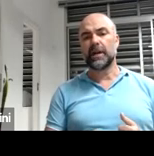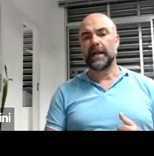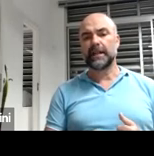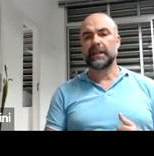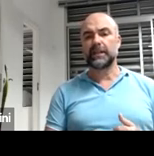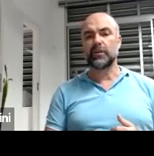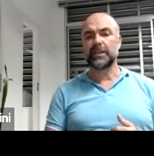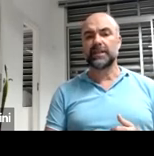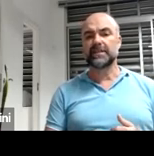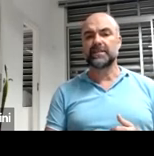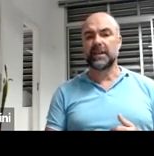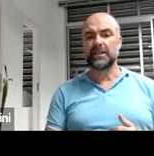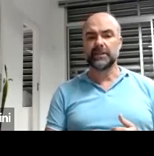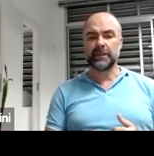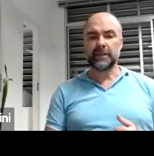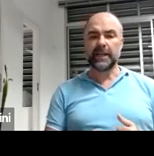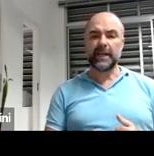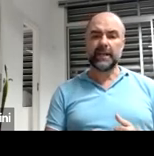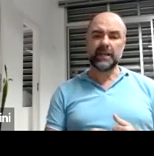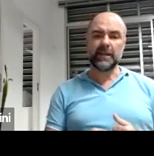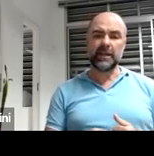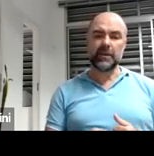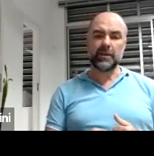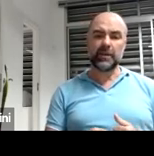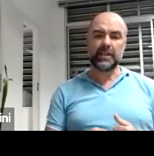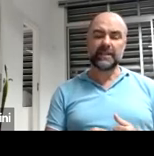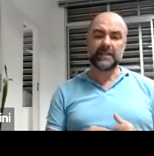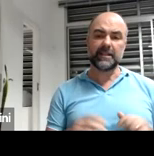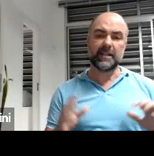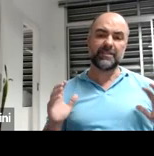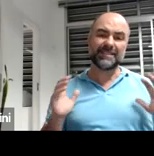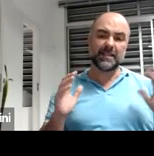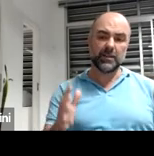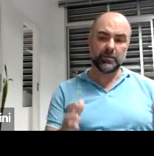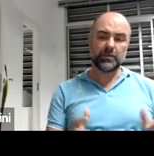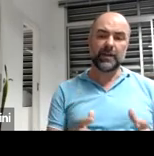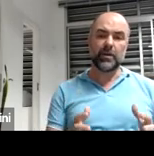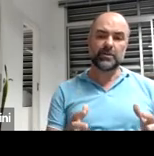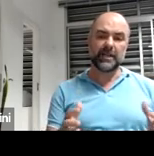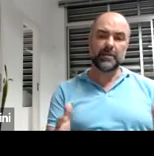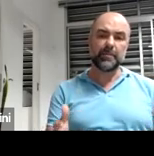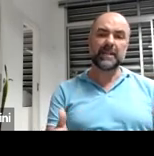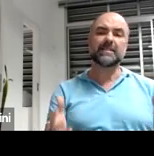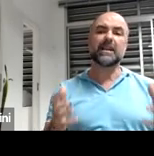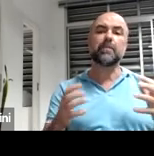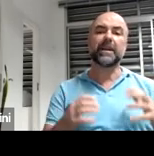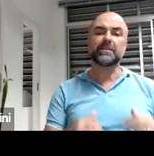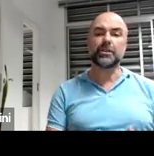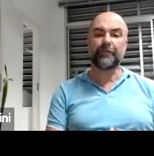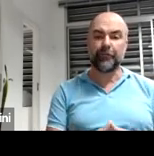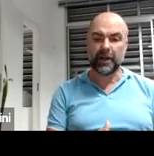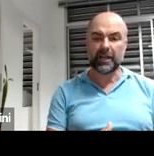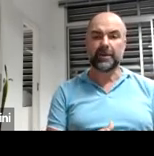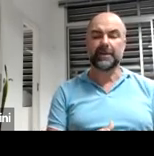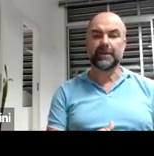foi inaugurada em 86. Né, e o interessante da visão do negócio era também trazer empresas